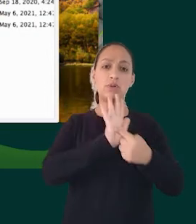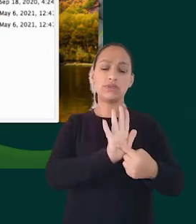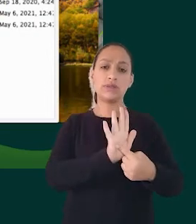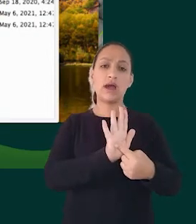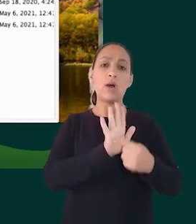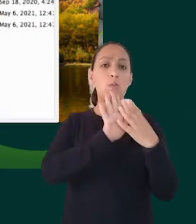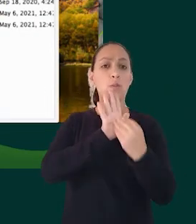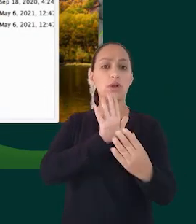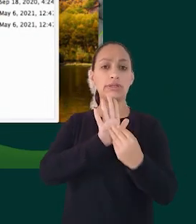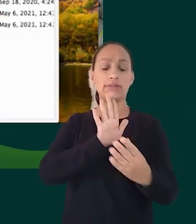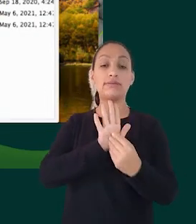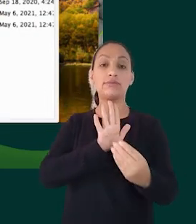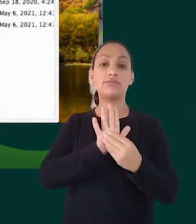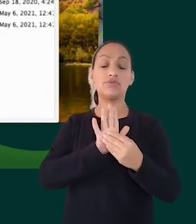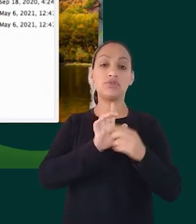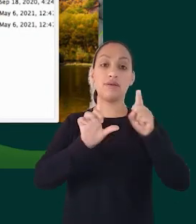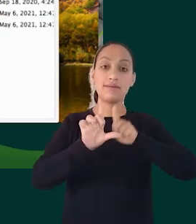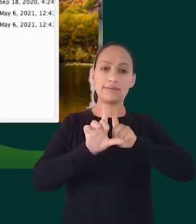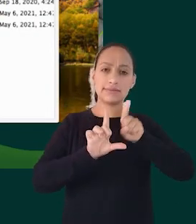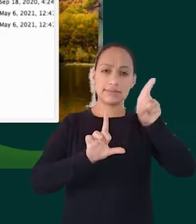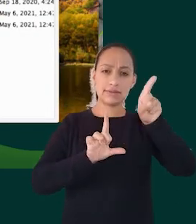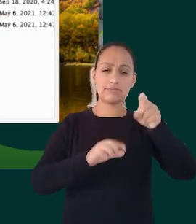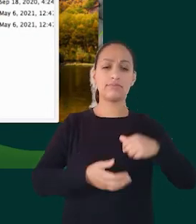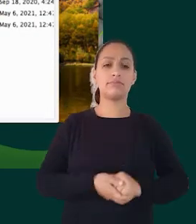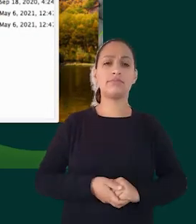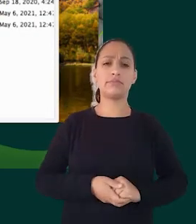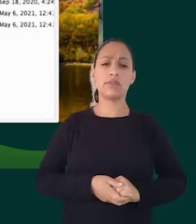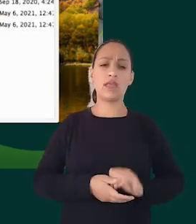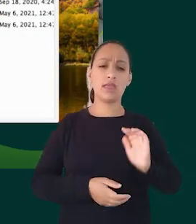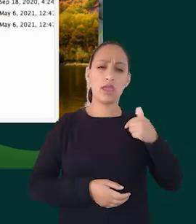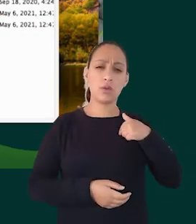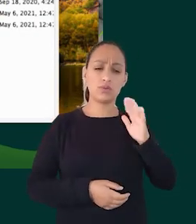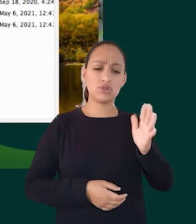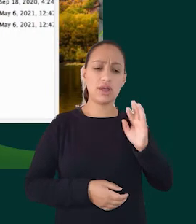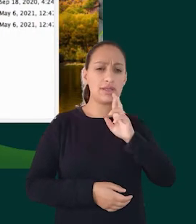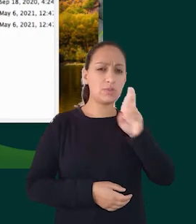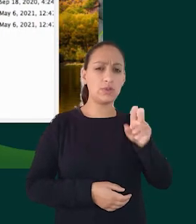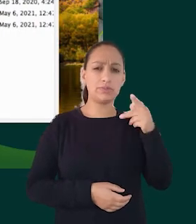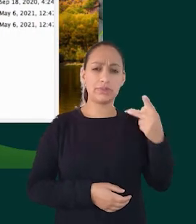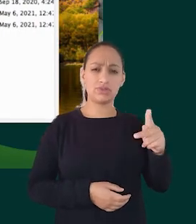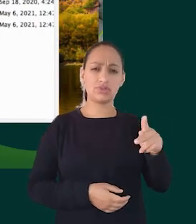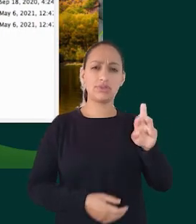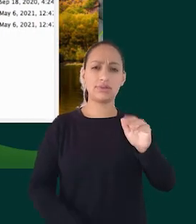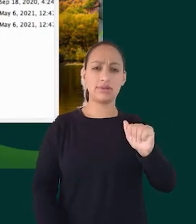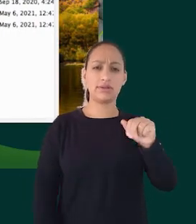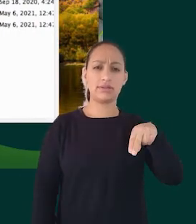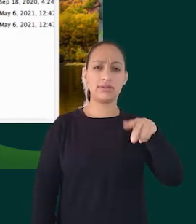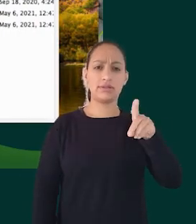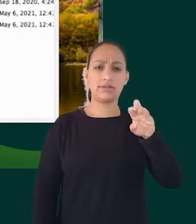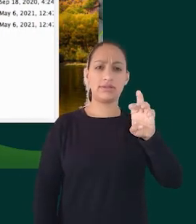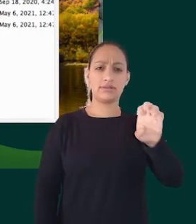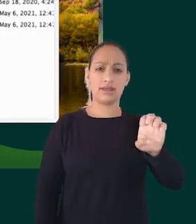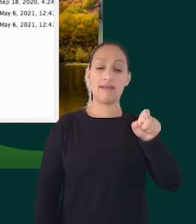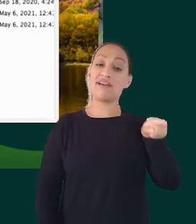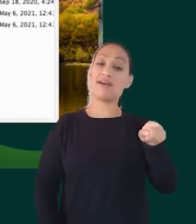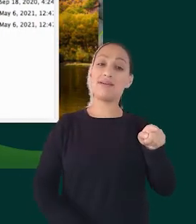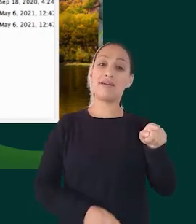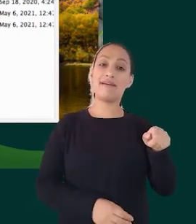linear. Eu já respondo para ti, André, tá? O André Milk, meu